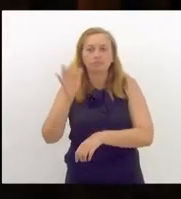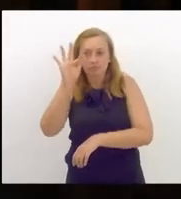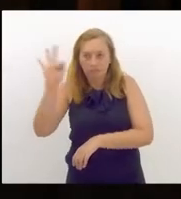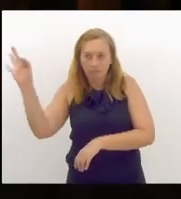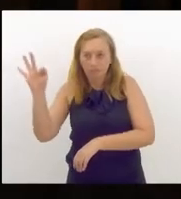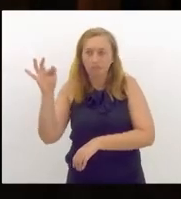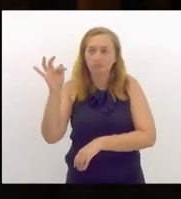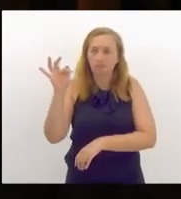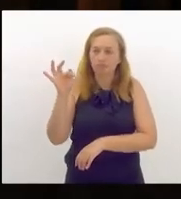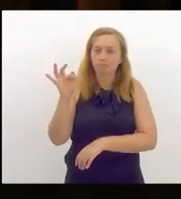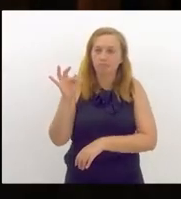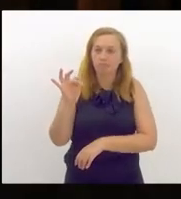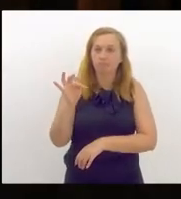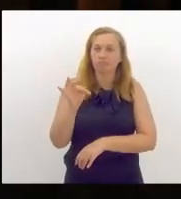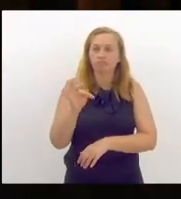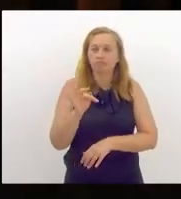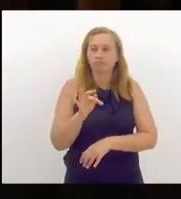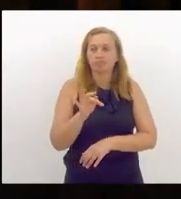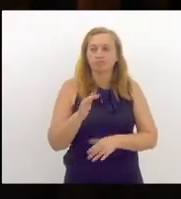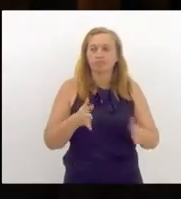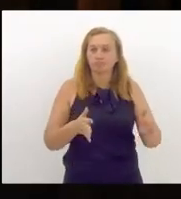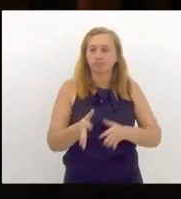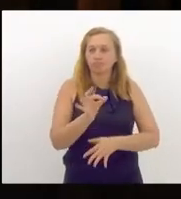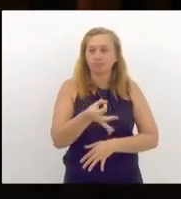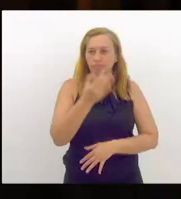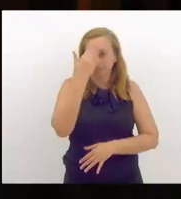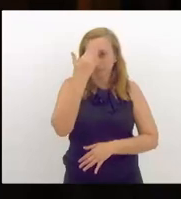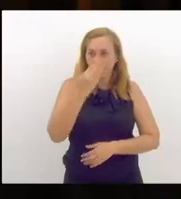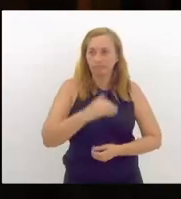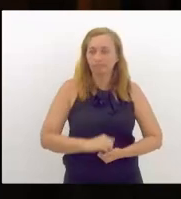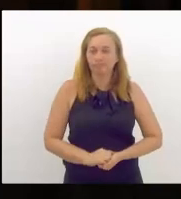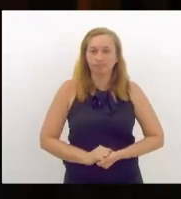daqui é o período que for necessário obrigado